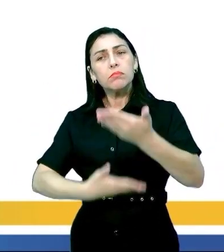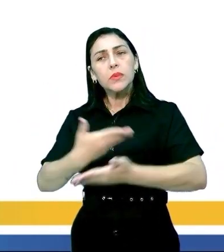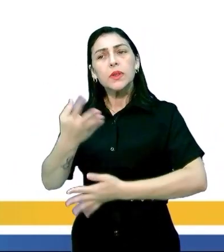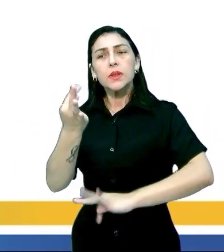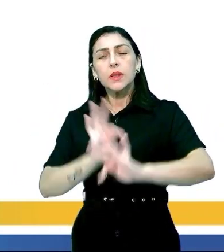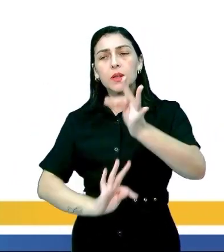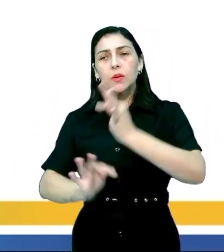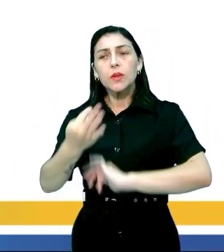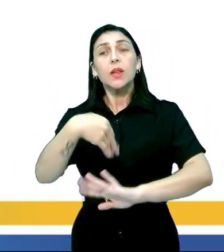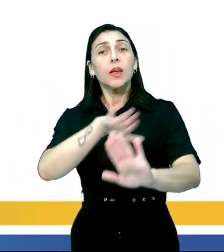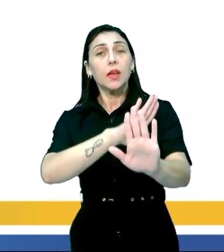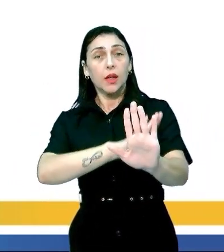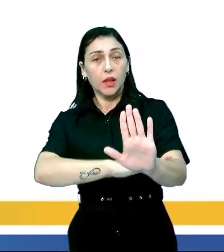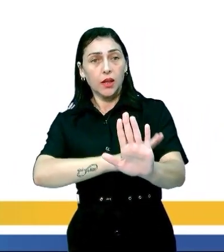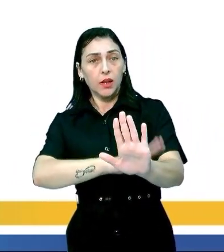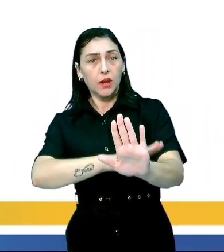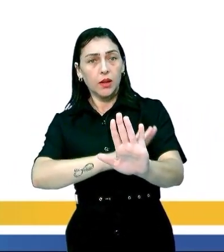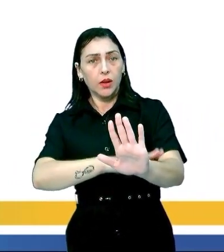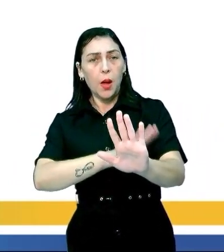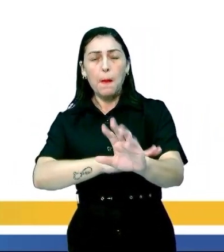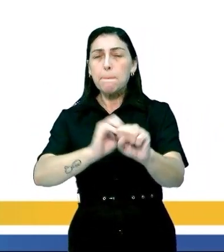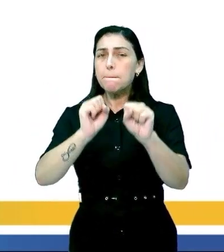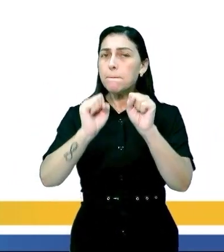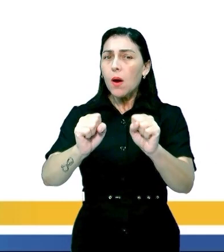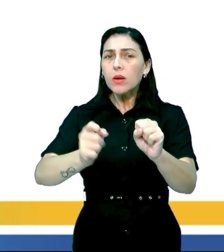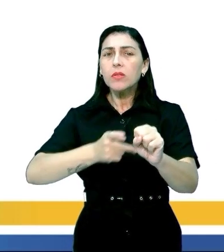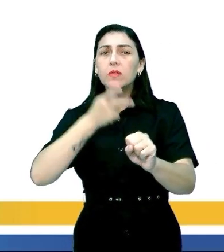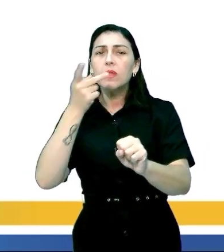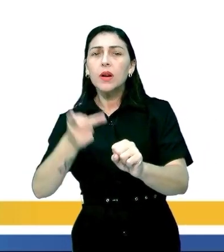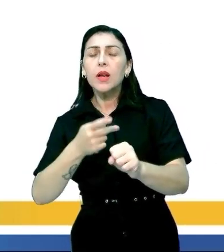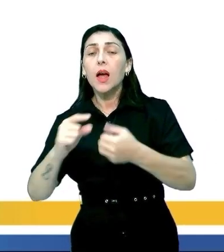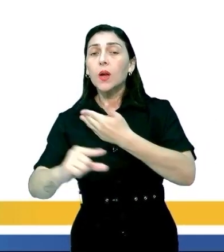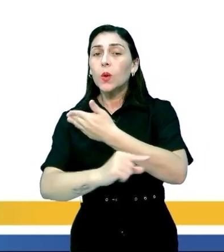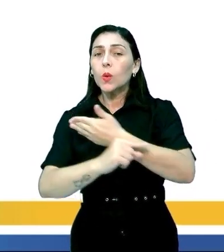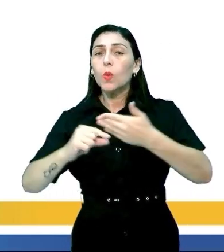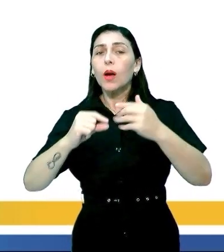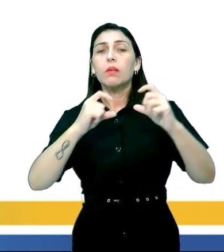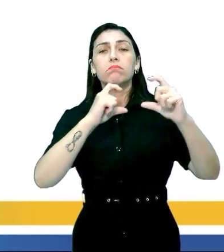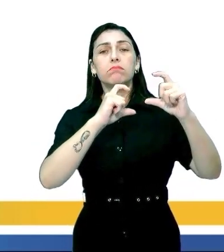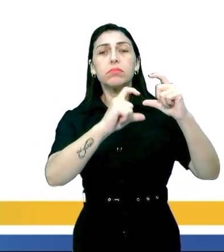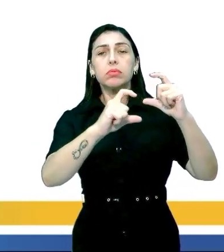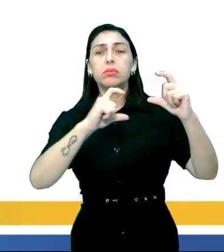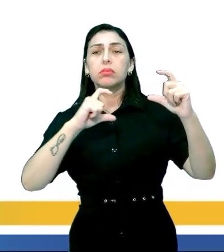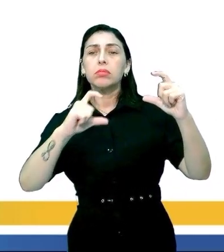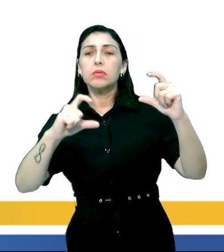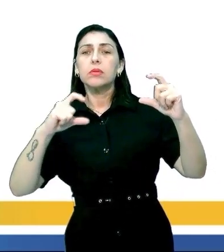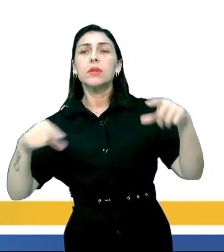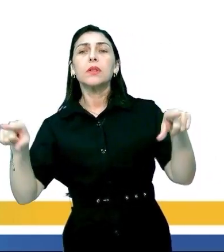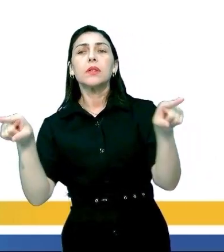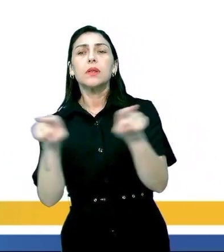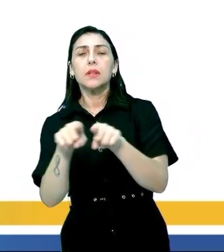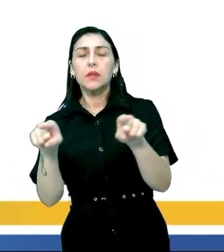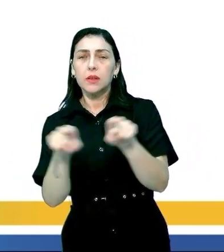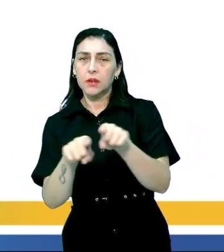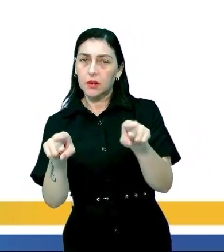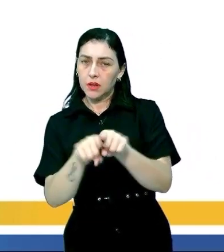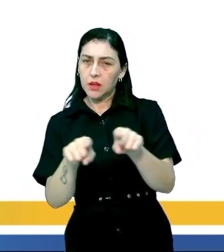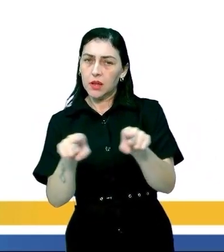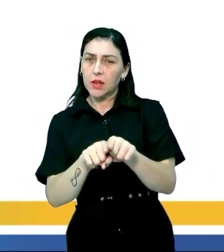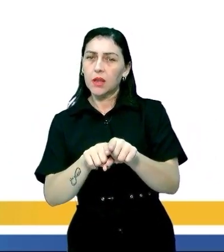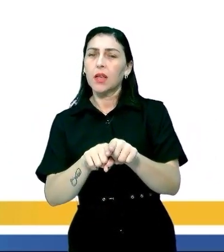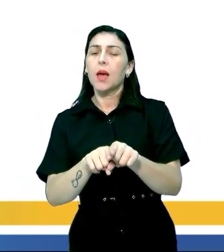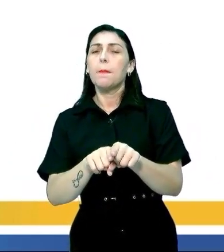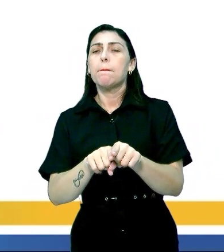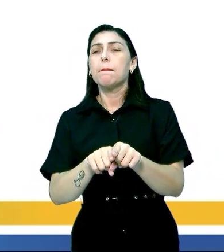relação entre tecnologia e ideologia. Pode-se afirmar que o autor do